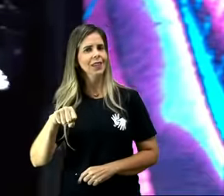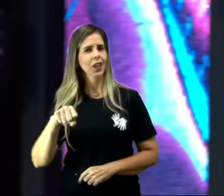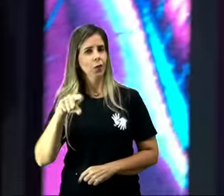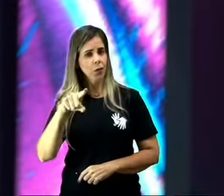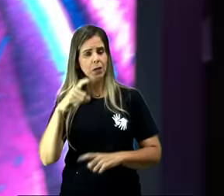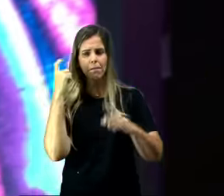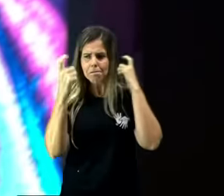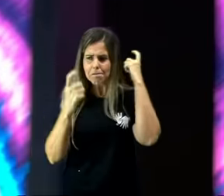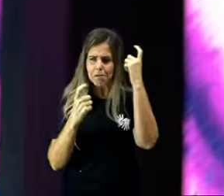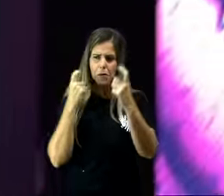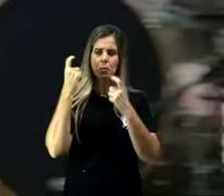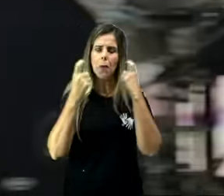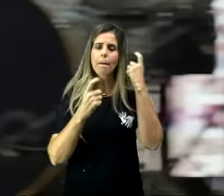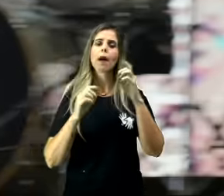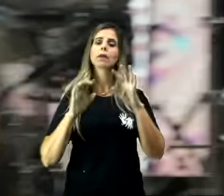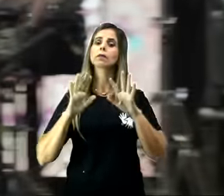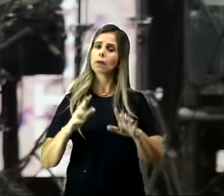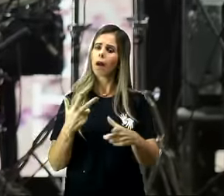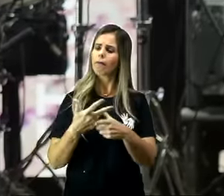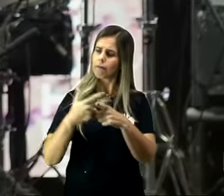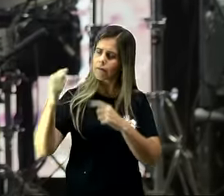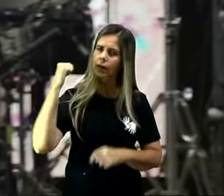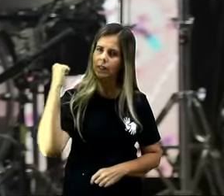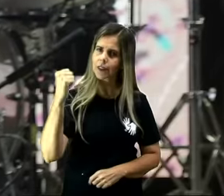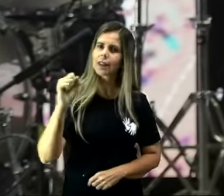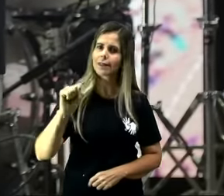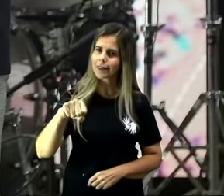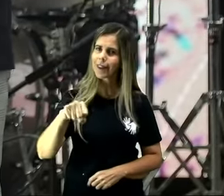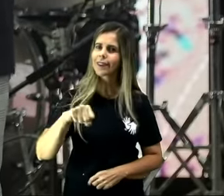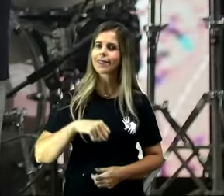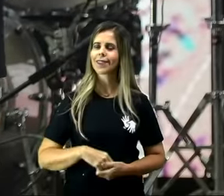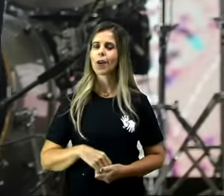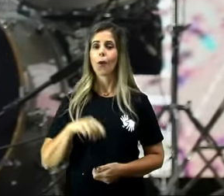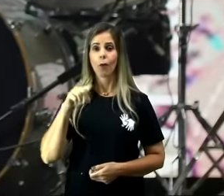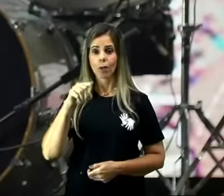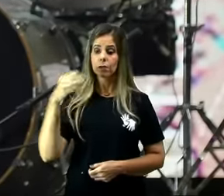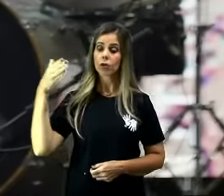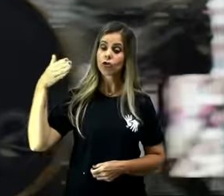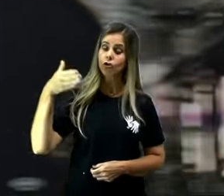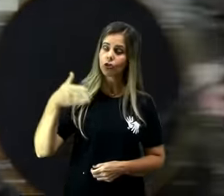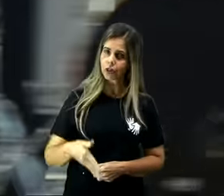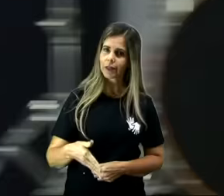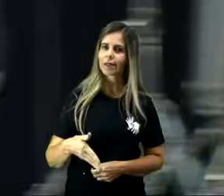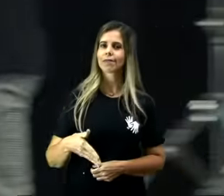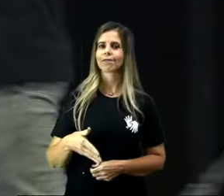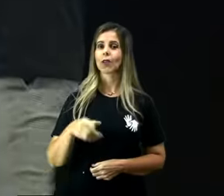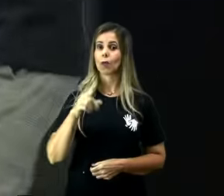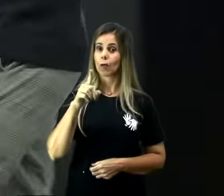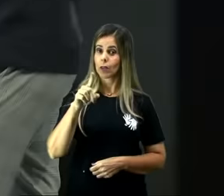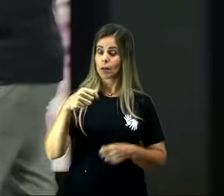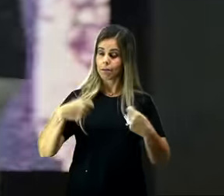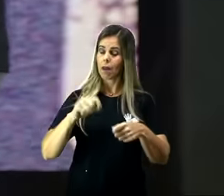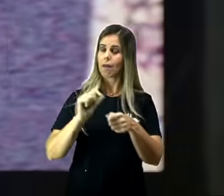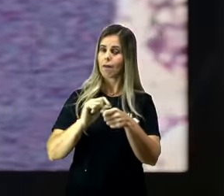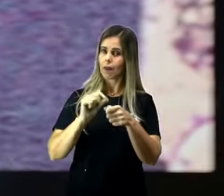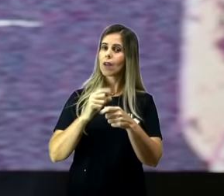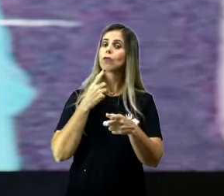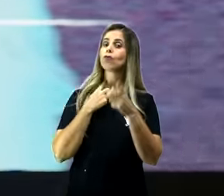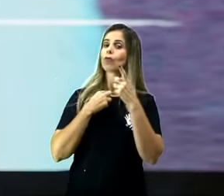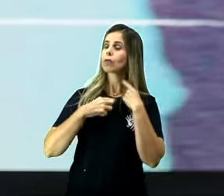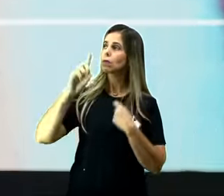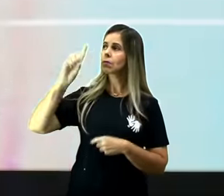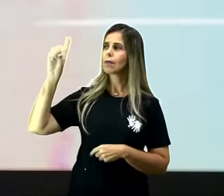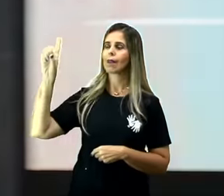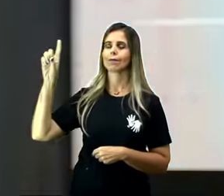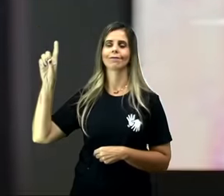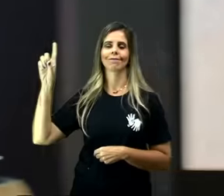a mão e já recebe essa palavra que é para alguém que está aqui nessa noite. Tu vai chegar onde Deus quer que você chegue. Qualquer lugar que Deus destinou